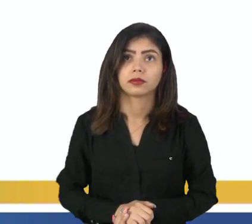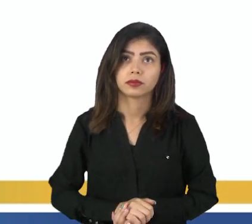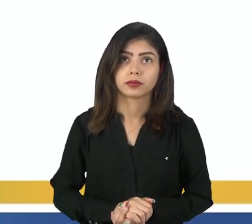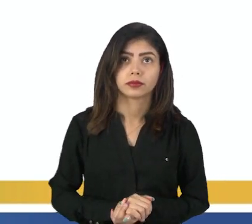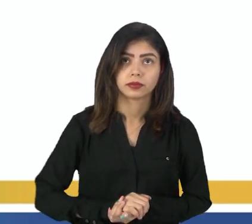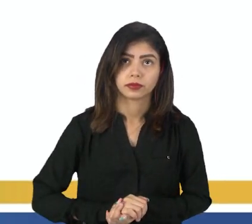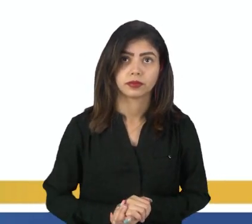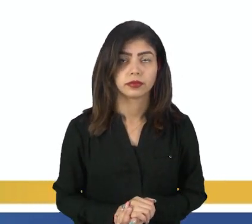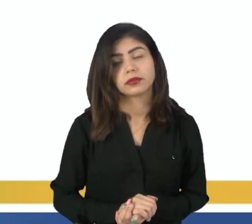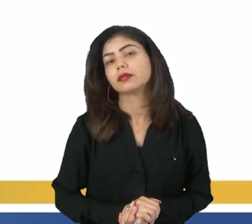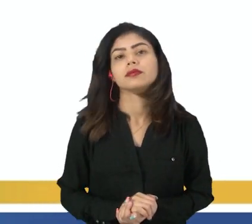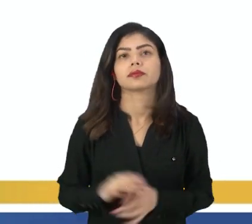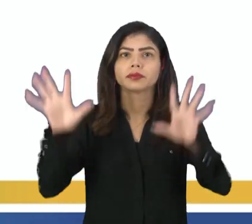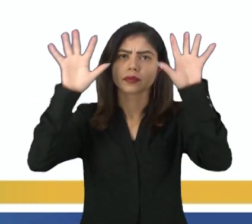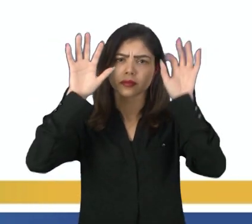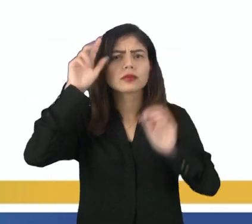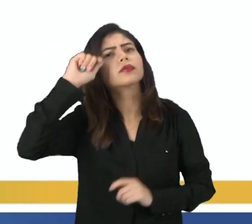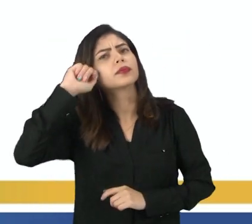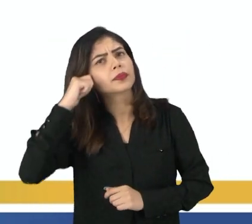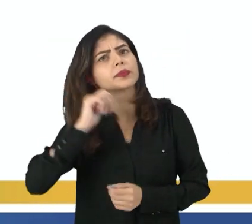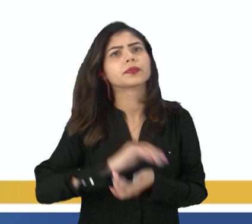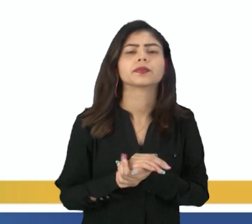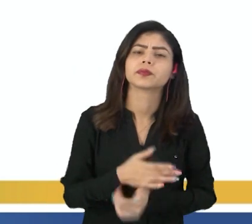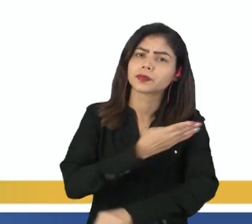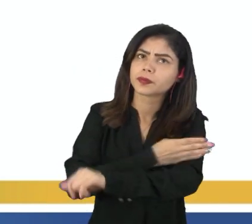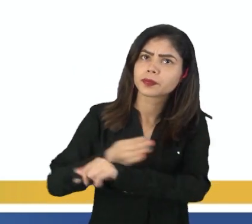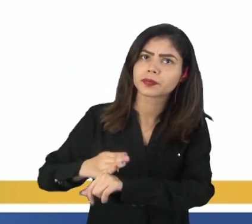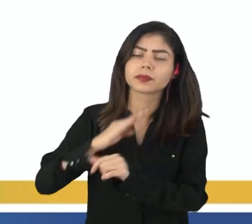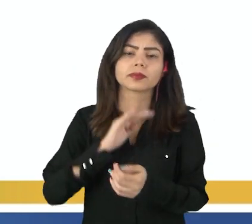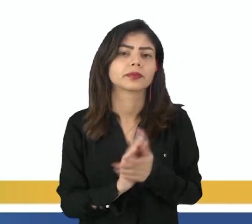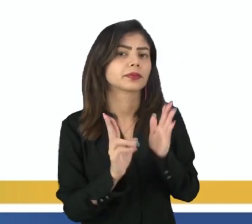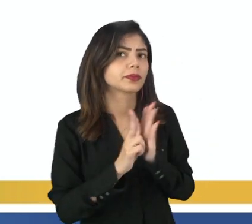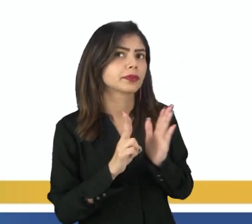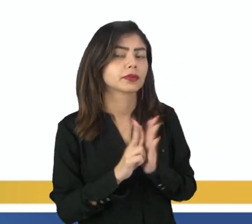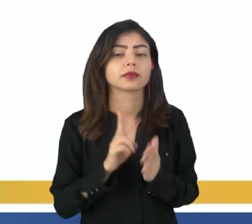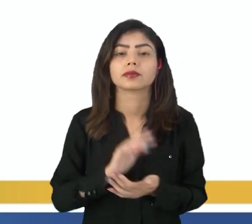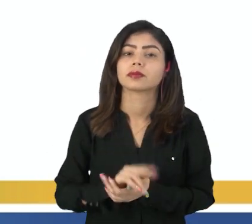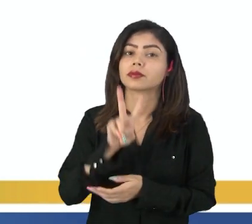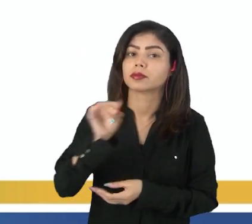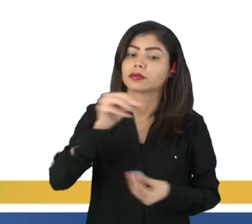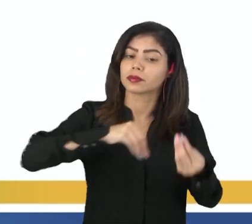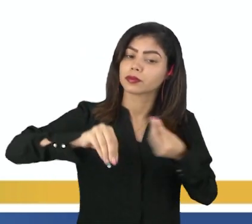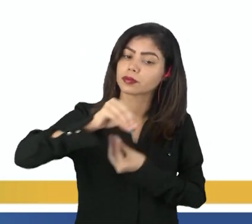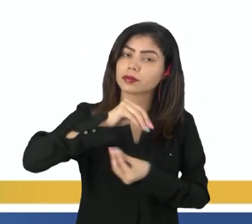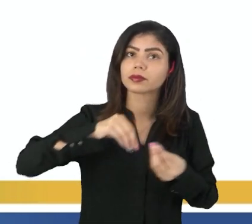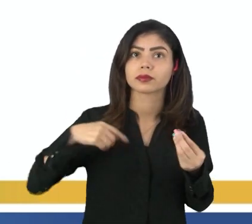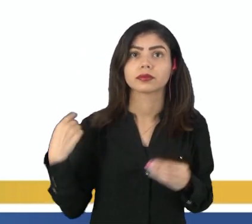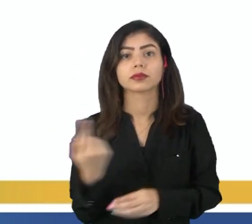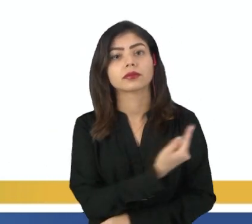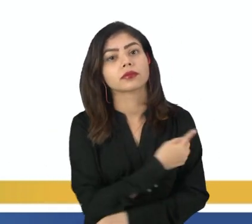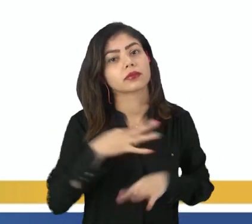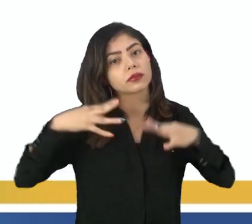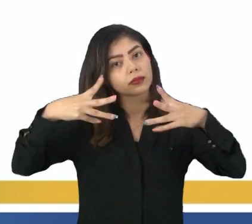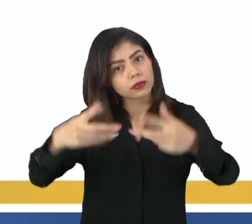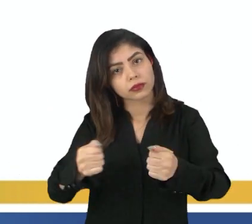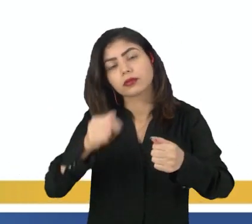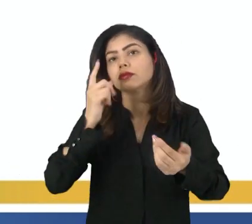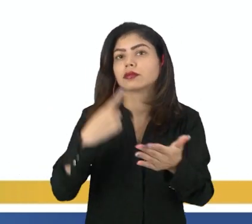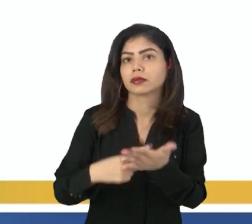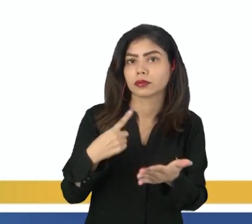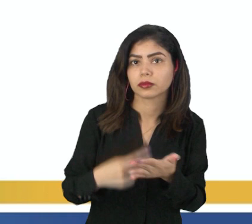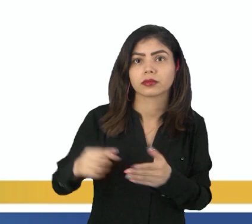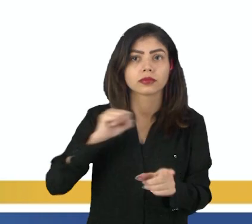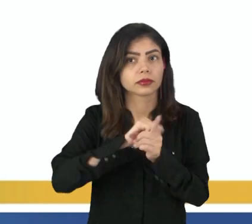os índios e azul os negros. Veja que isso aí vai resultar exatamente em toda a